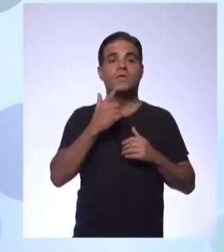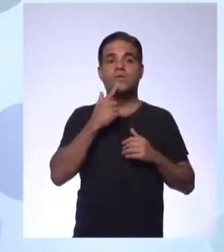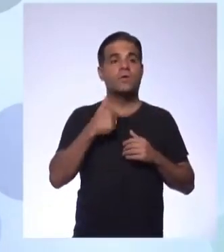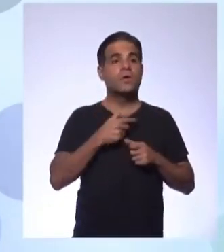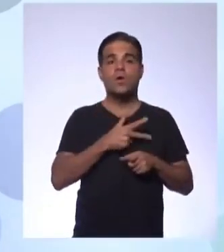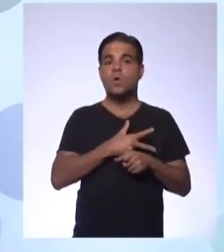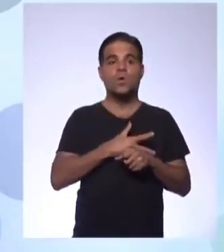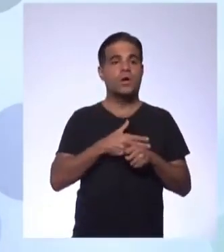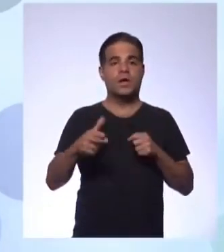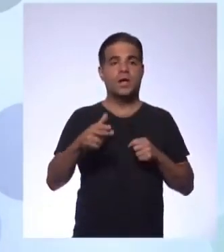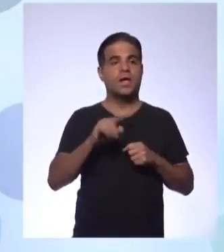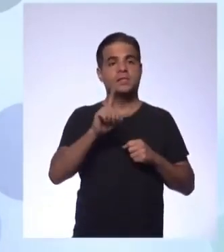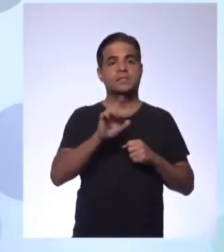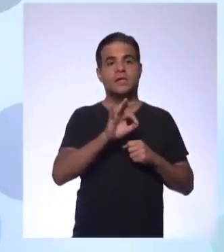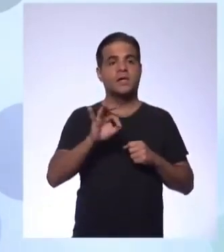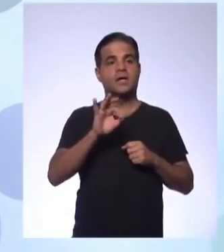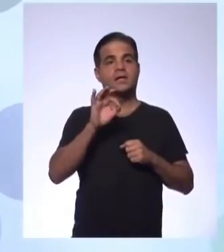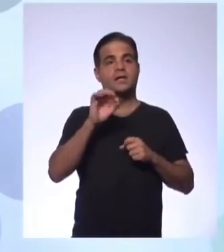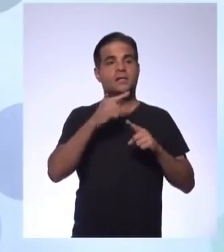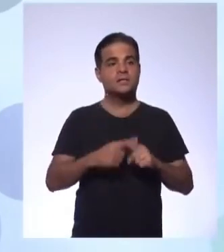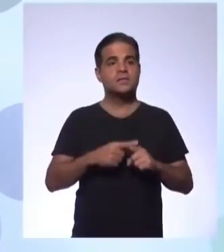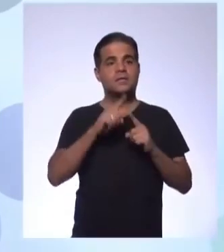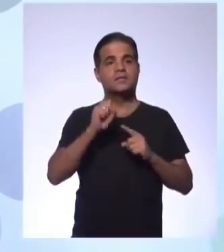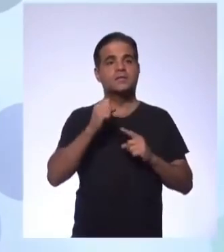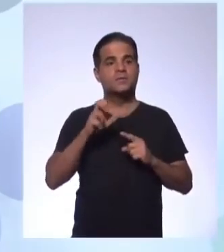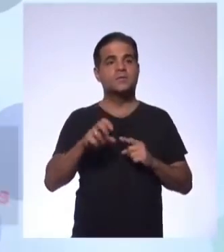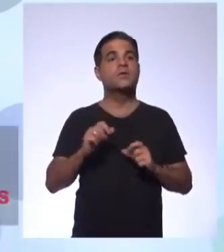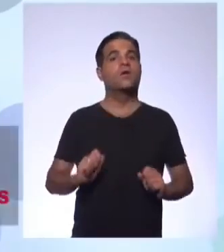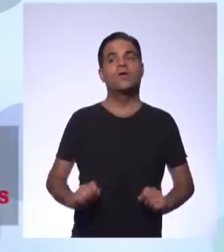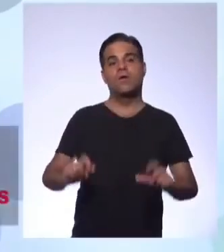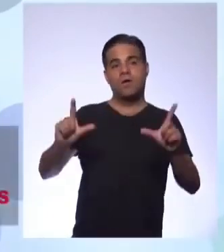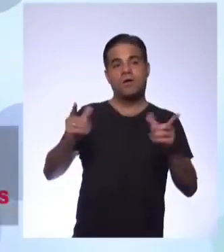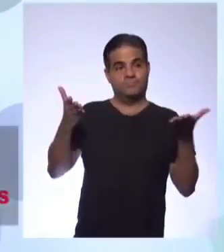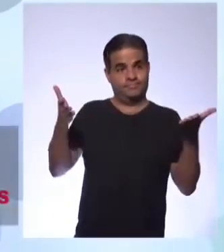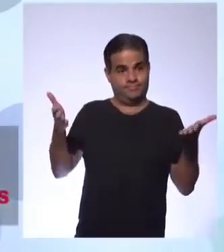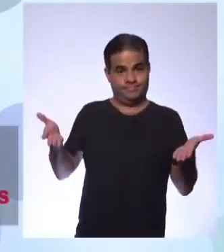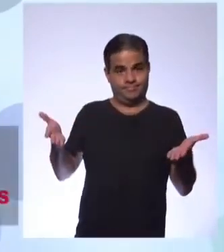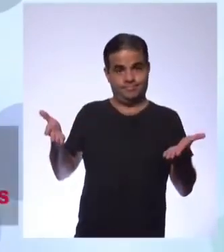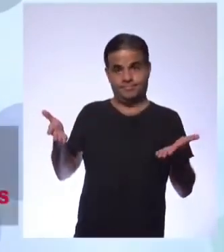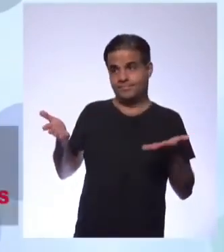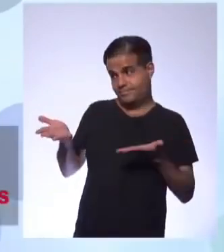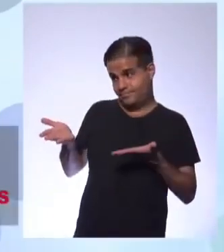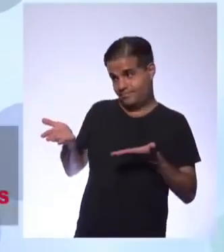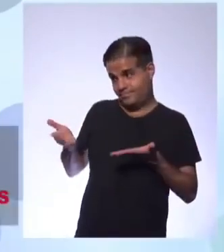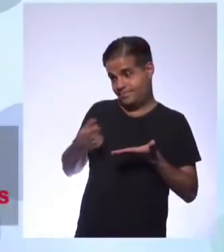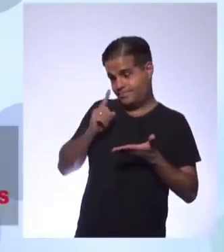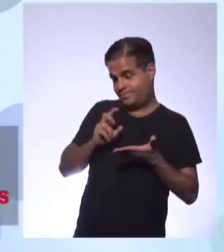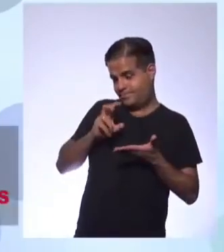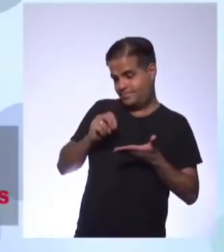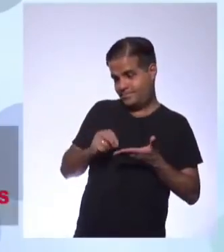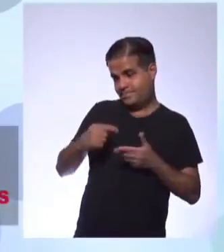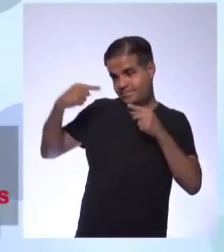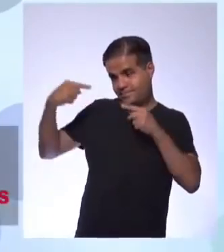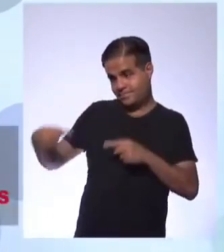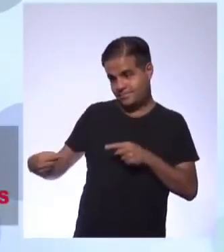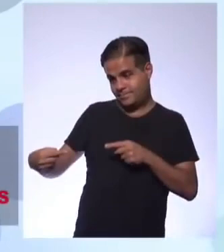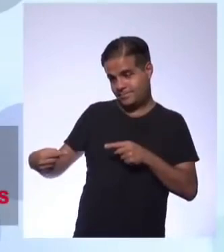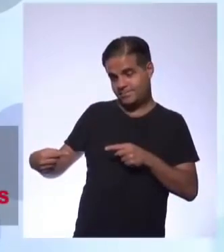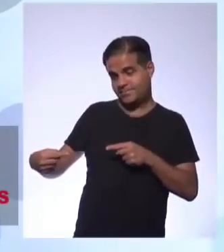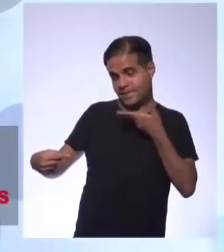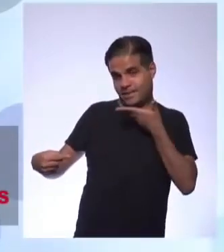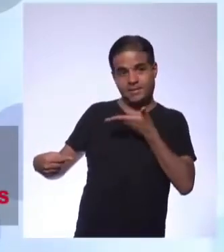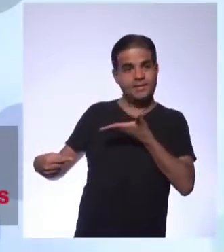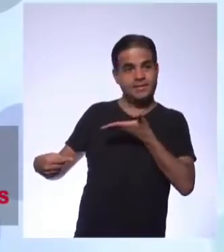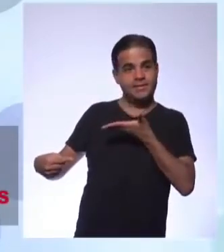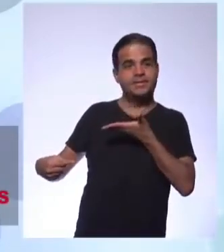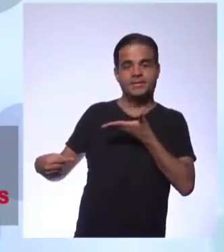ganhei de 100 a 75. Não era pra ter corrigido. Olha, tá na tela a pontuação. Eu ganhei de 150 a... Opa,